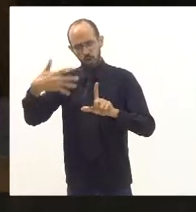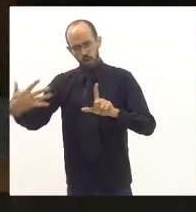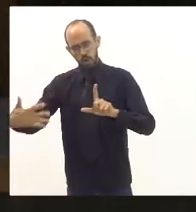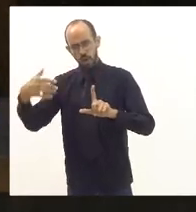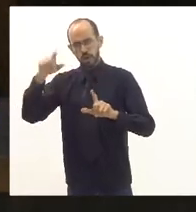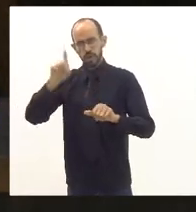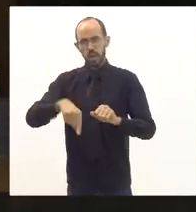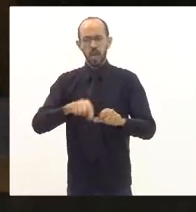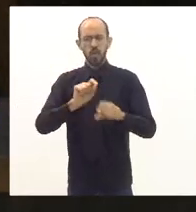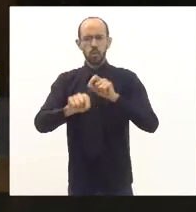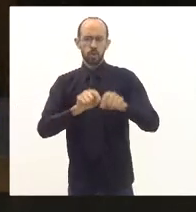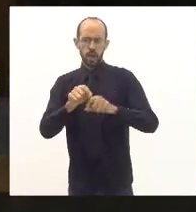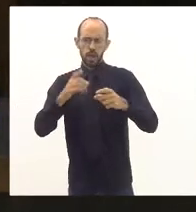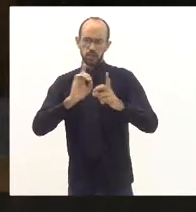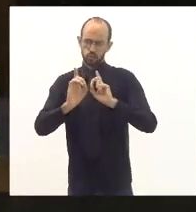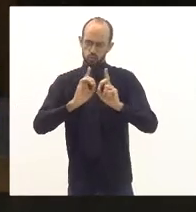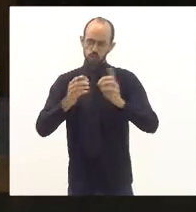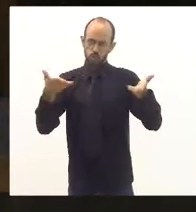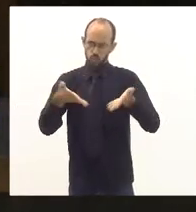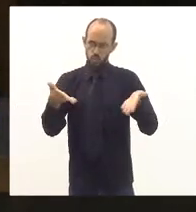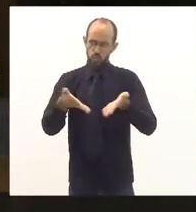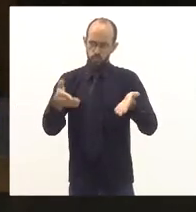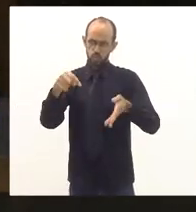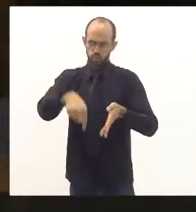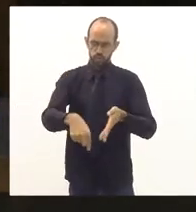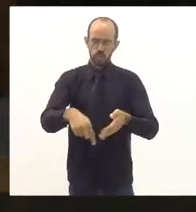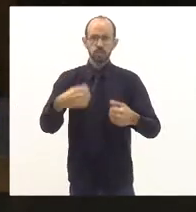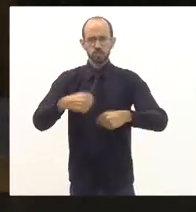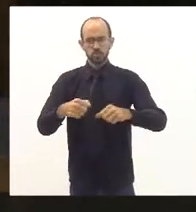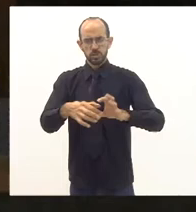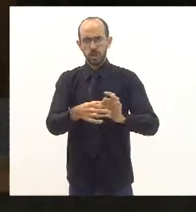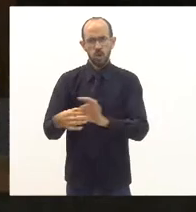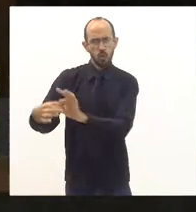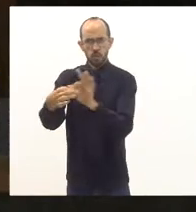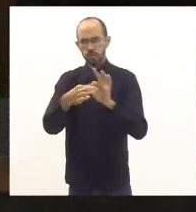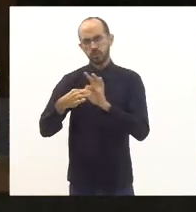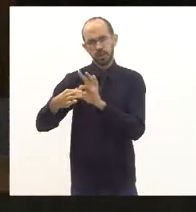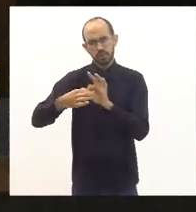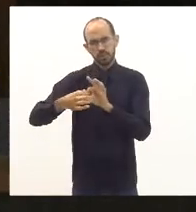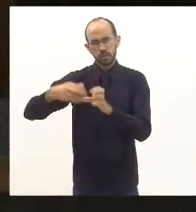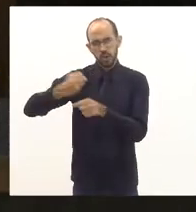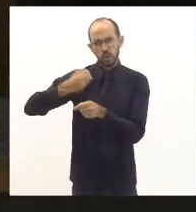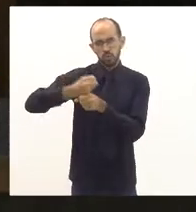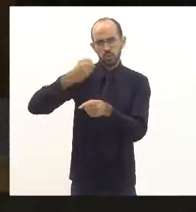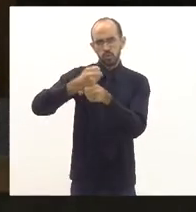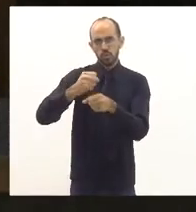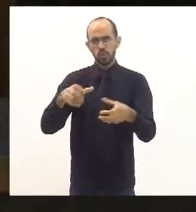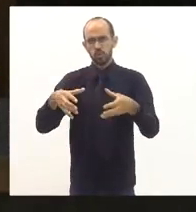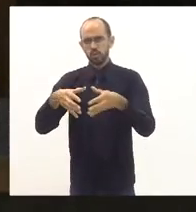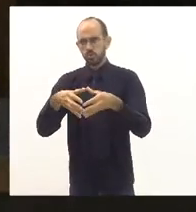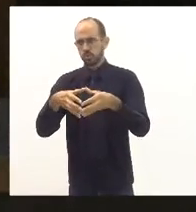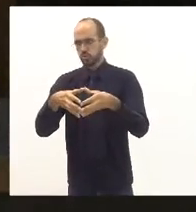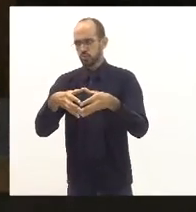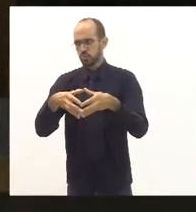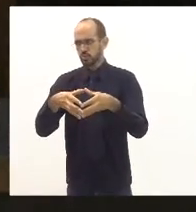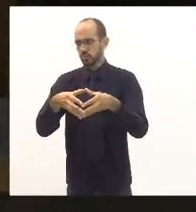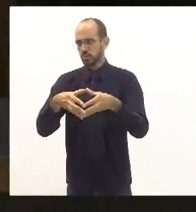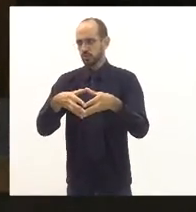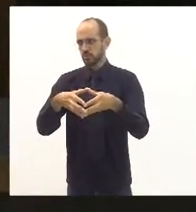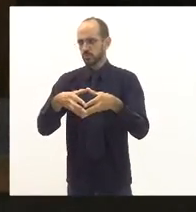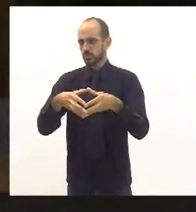processo de discussão hoje, a gente precisa da unificação e da construção coletiva dessas